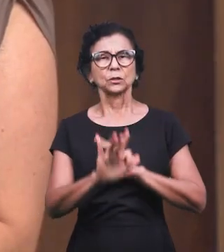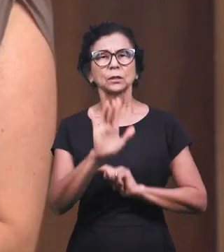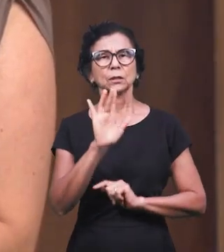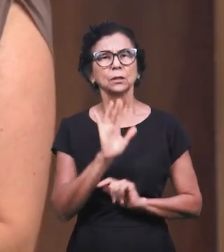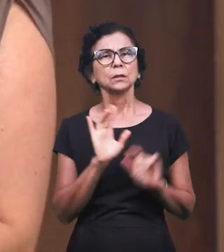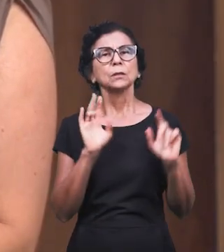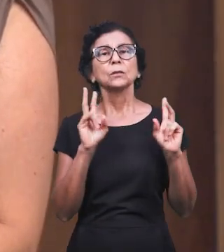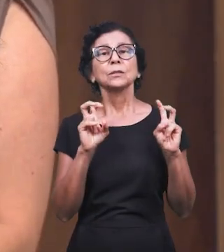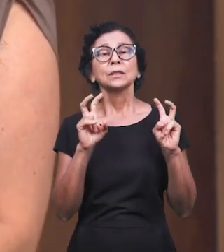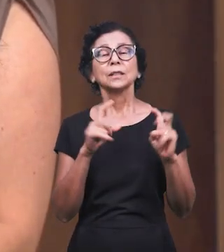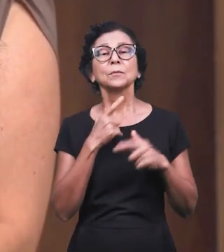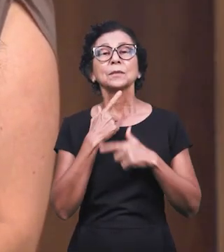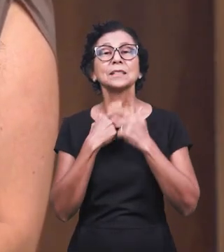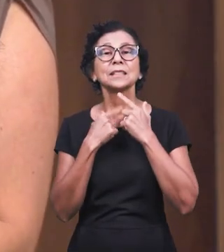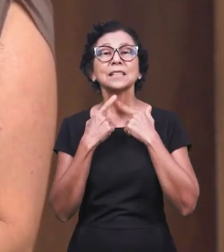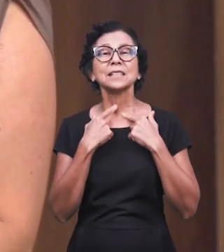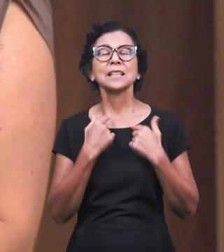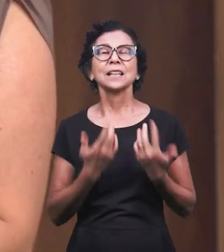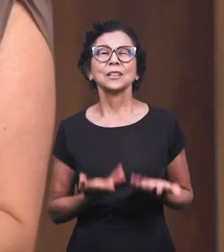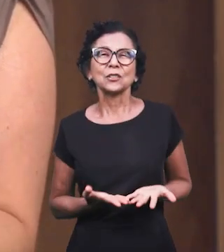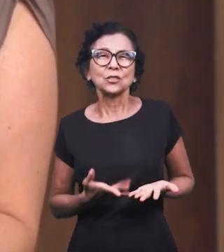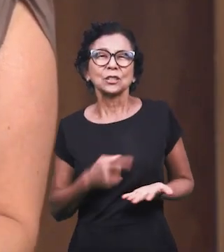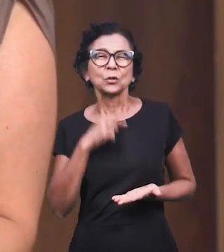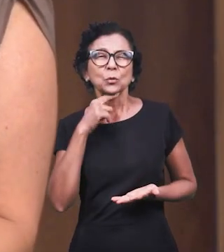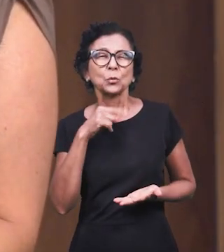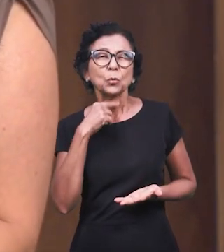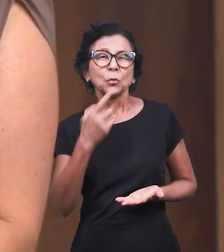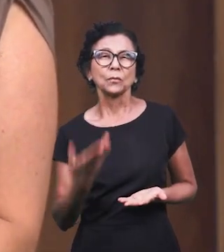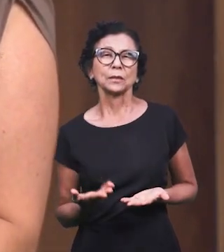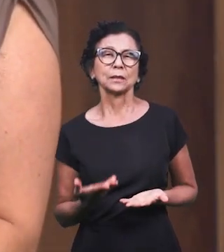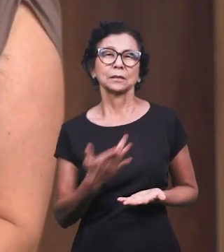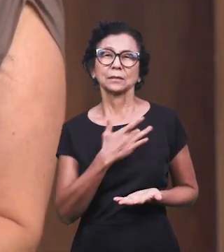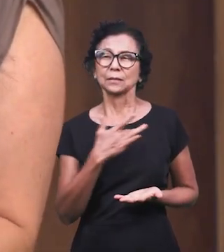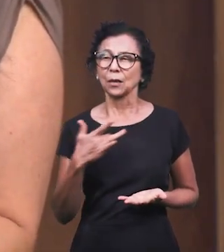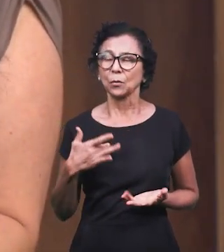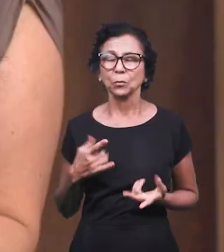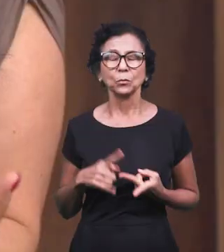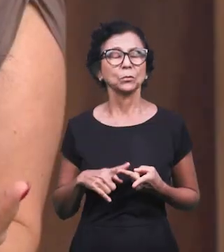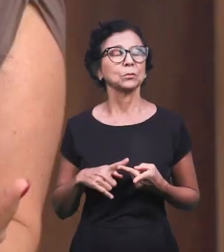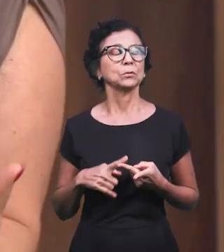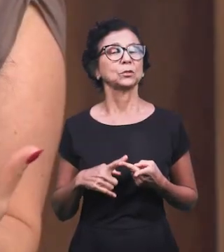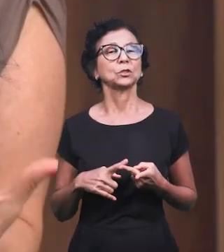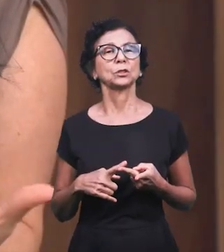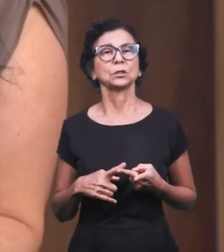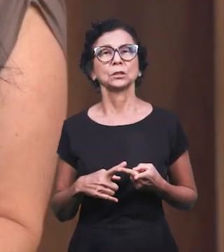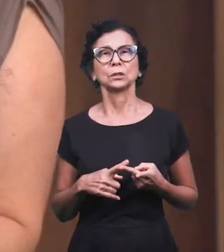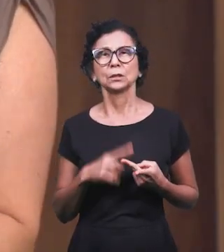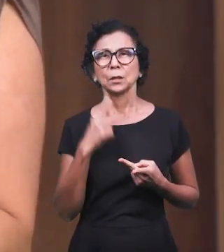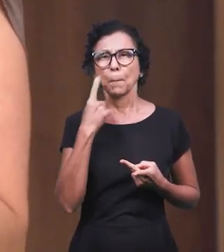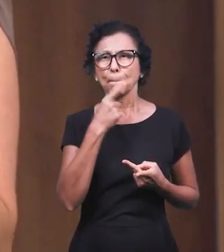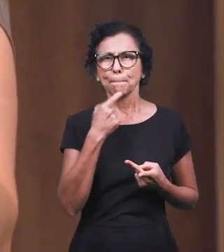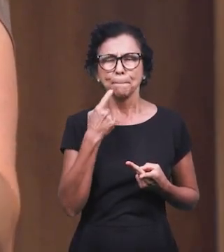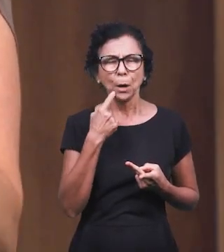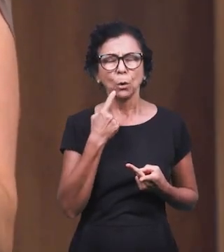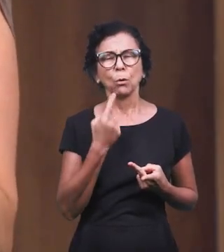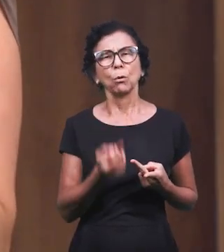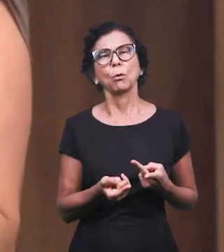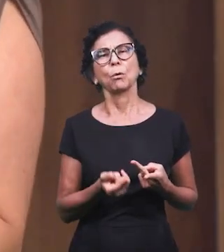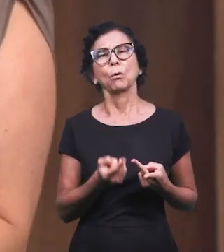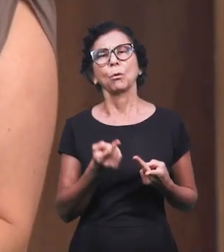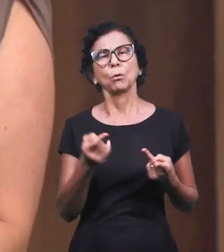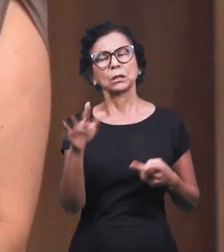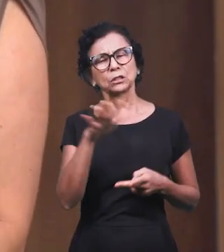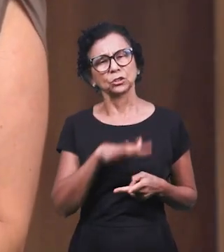temas que vocês desejam ouvir sobre a sua saúde, temas sobre saúde bucal, sobre saúde de